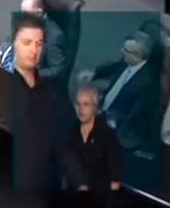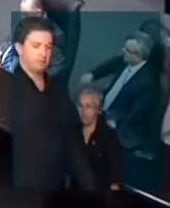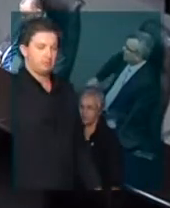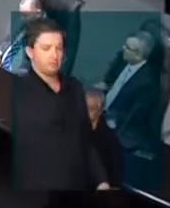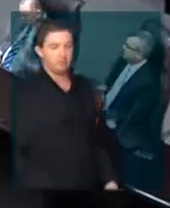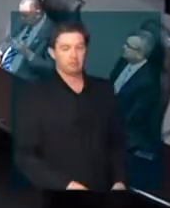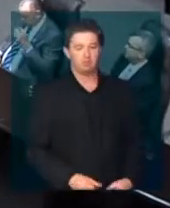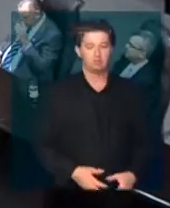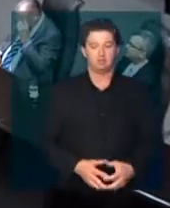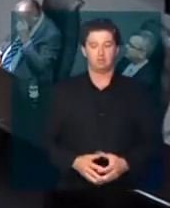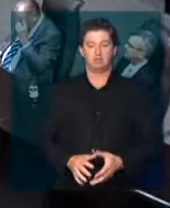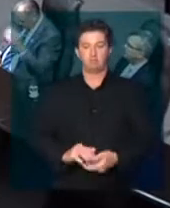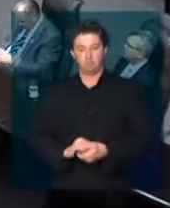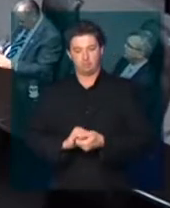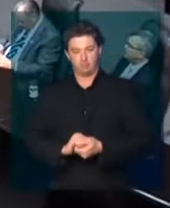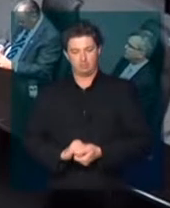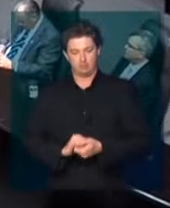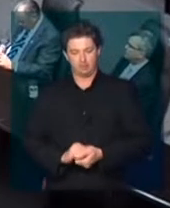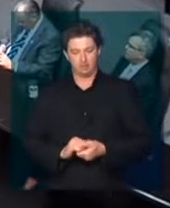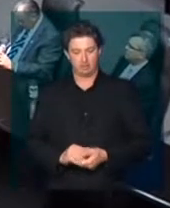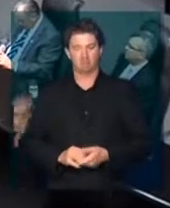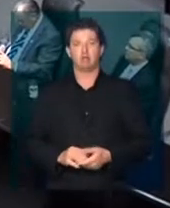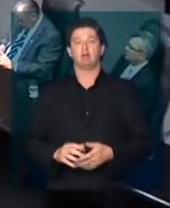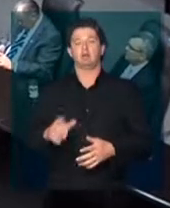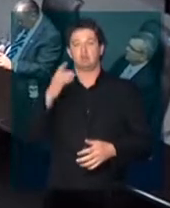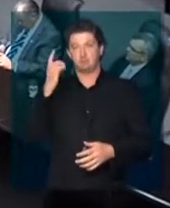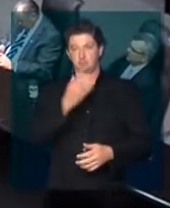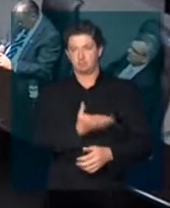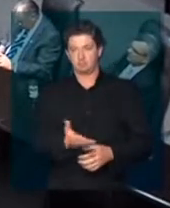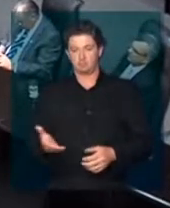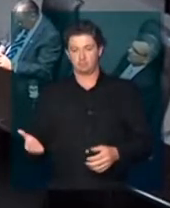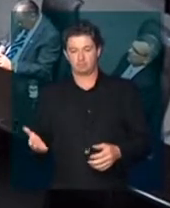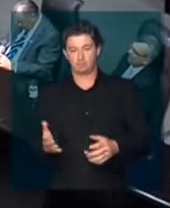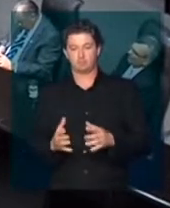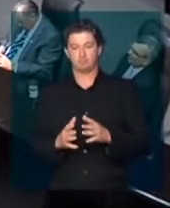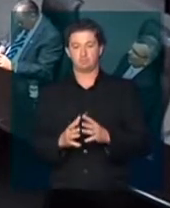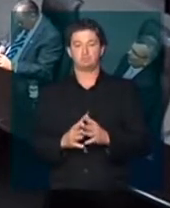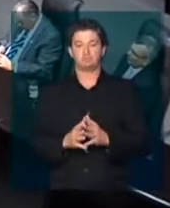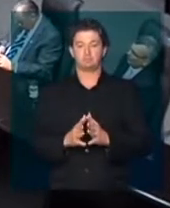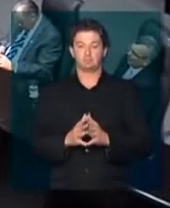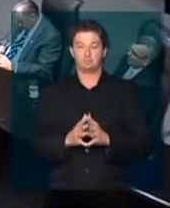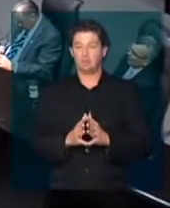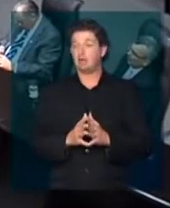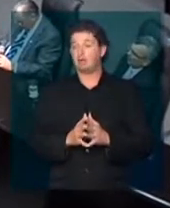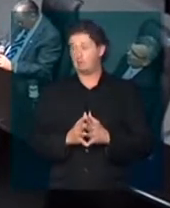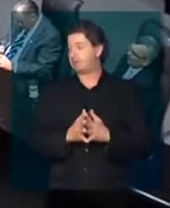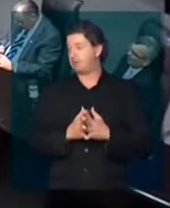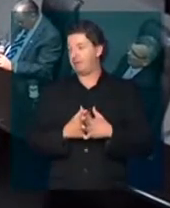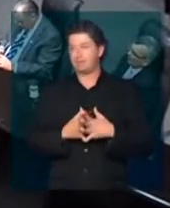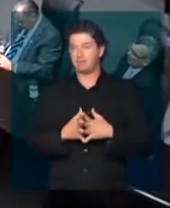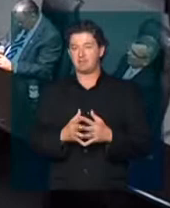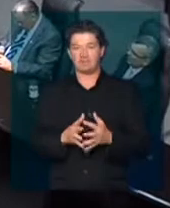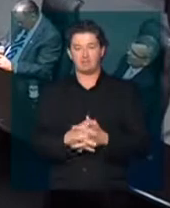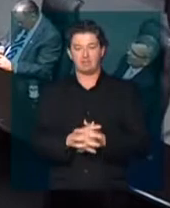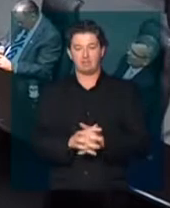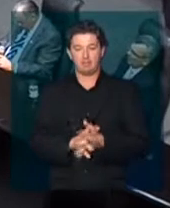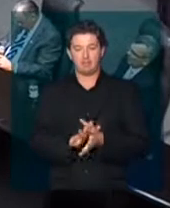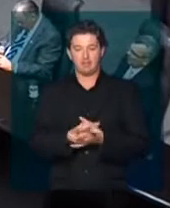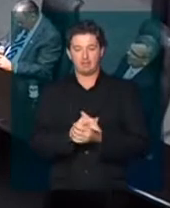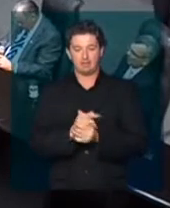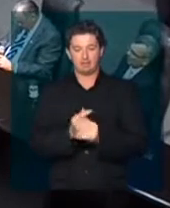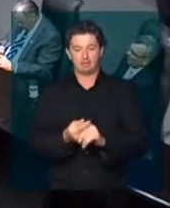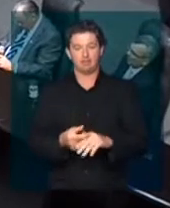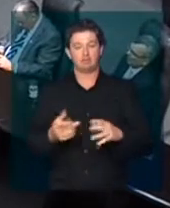Maluf, cumprimentar todos os demais deputados aqui presentes e todas as demais autoridades políticas, em nome do